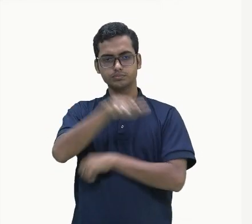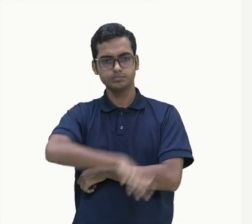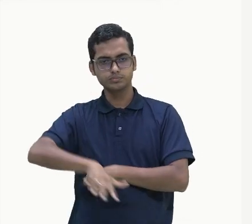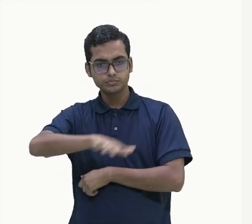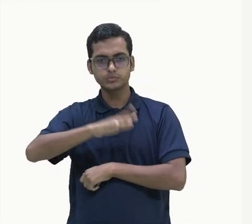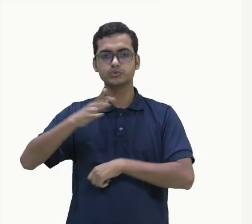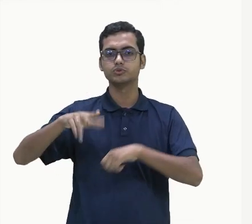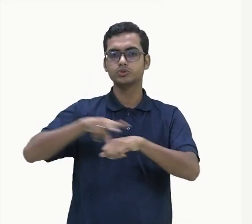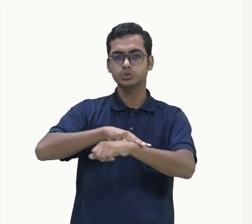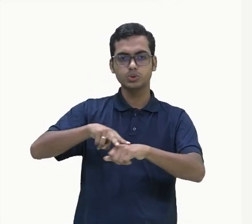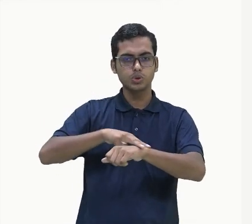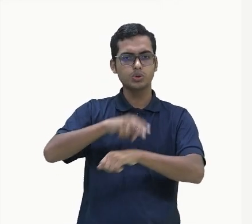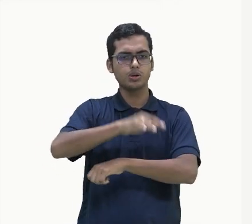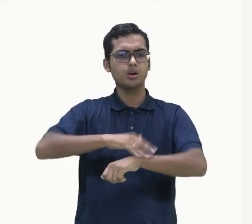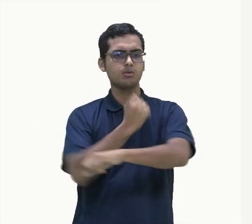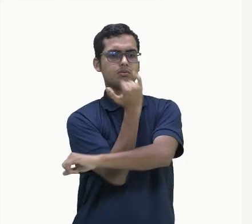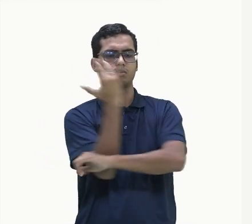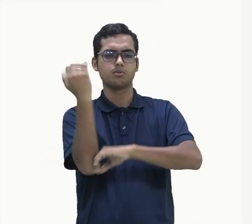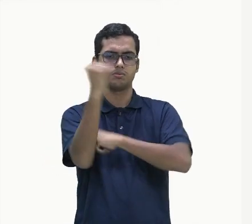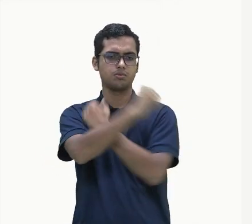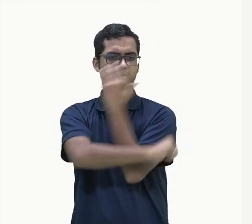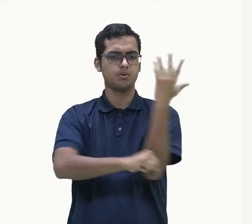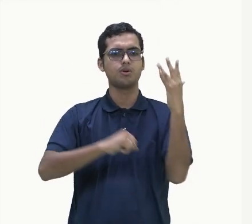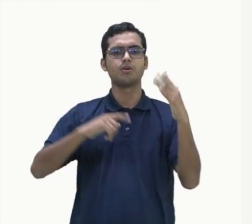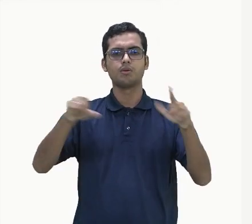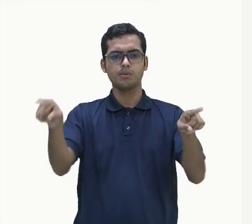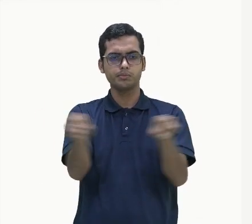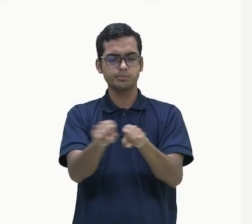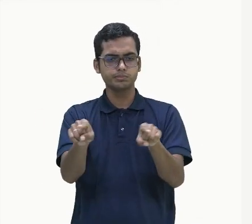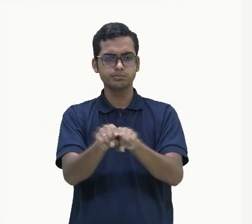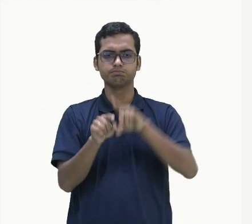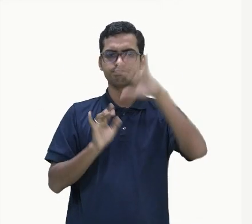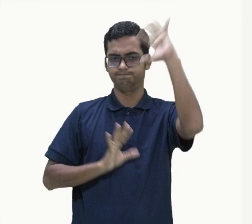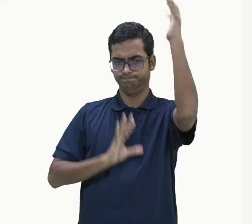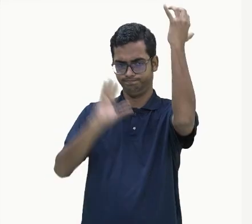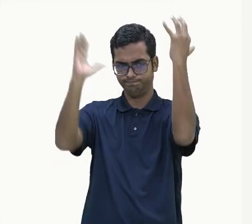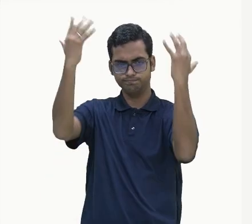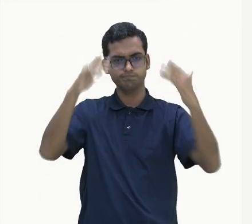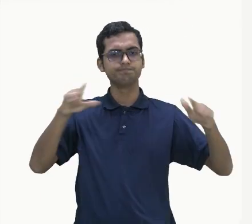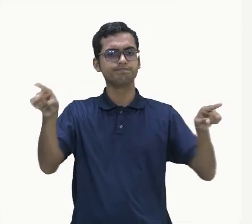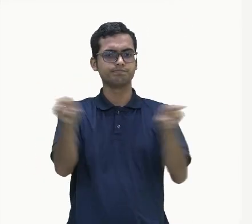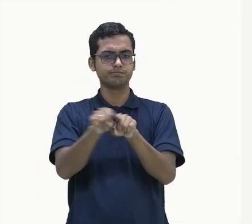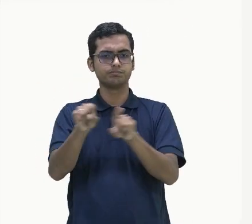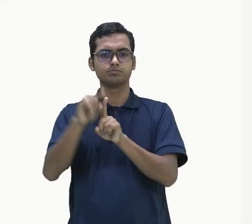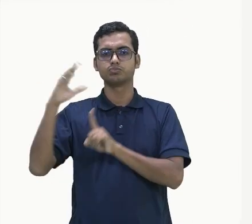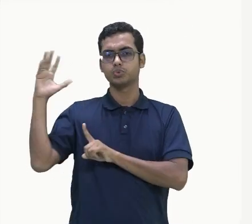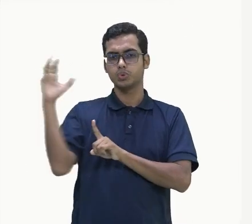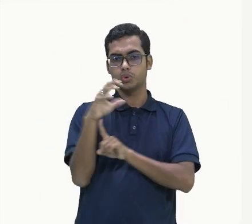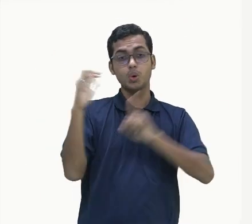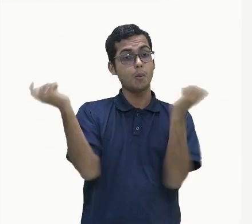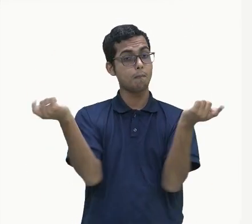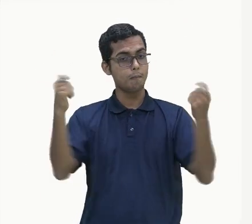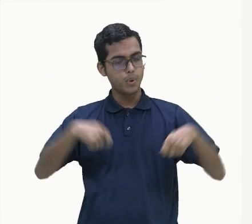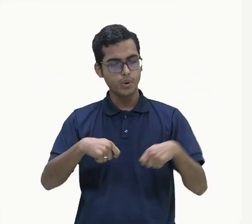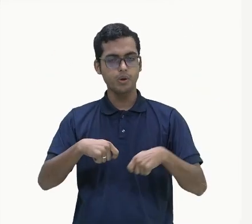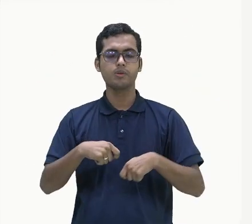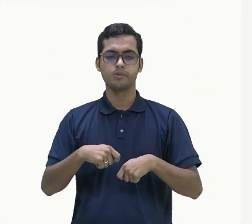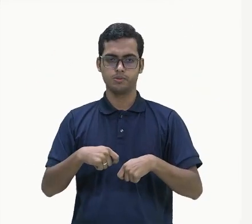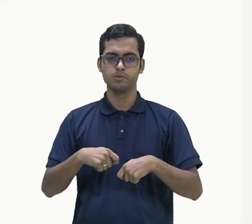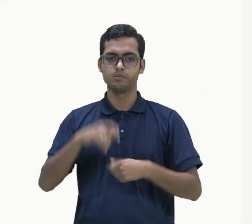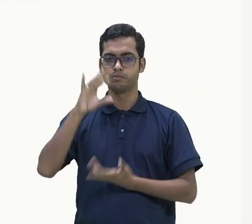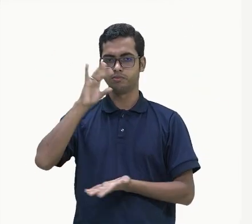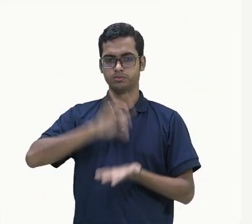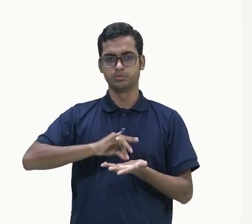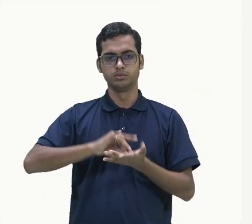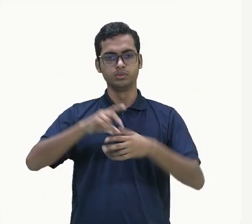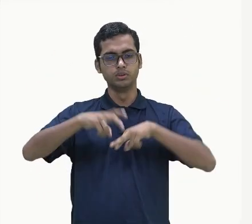áreas verdes, nas florestas, nas condições climáticas, podem ser influenciadas